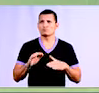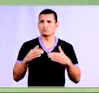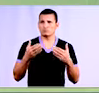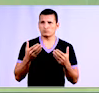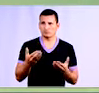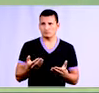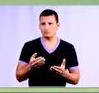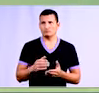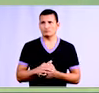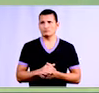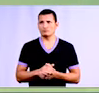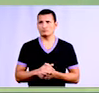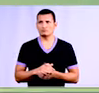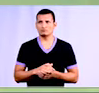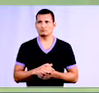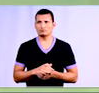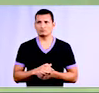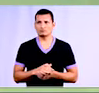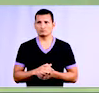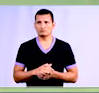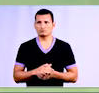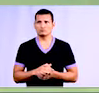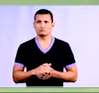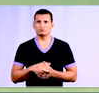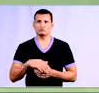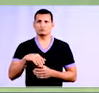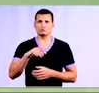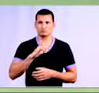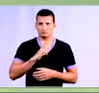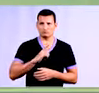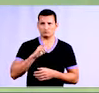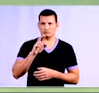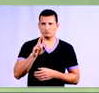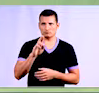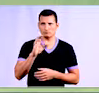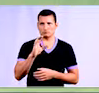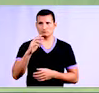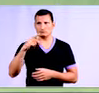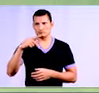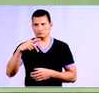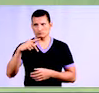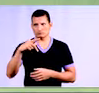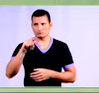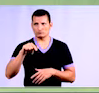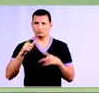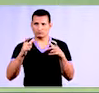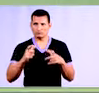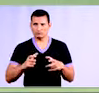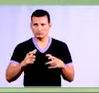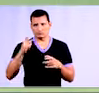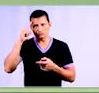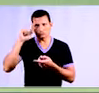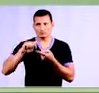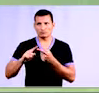estão no comando da UCP, são endereços